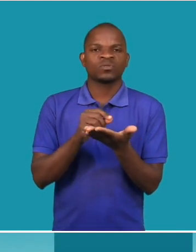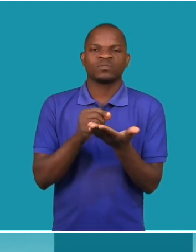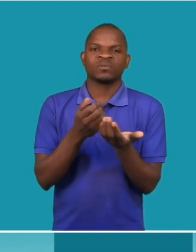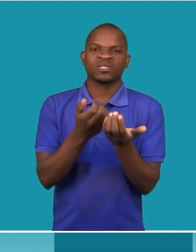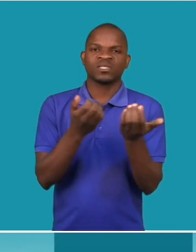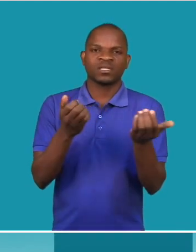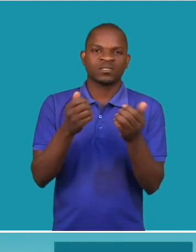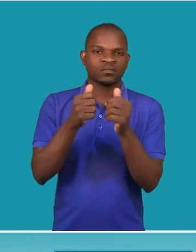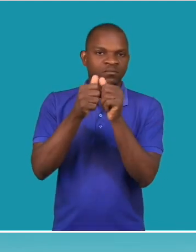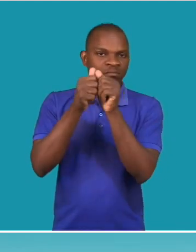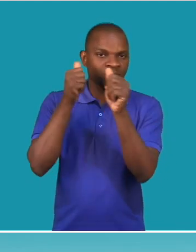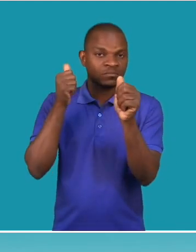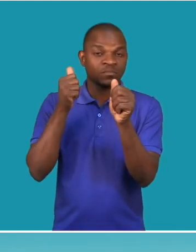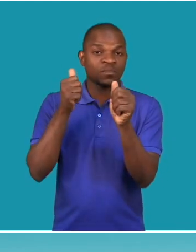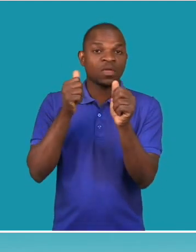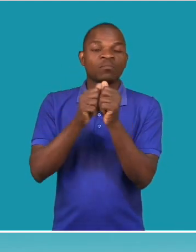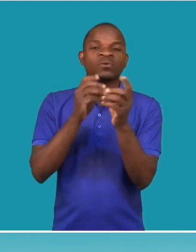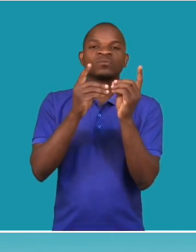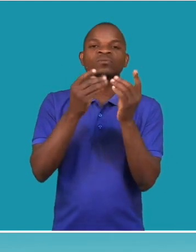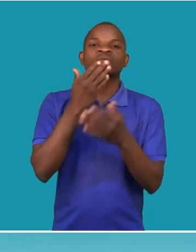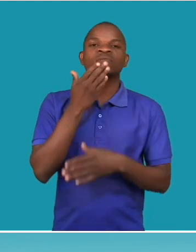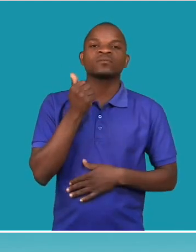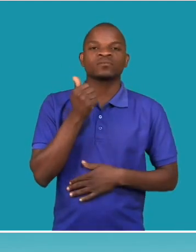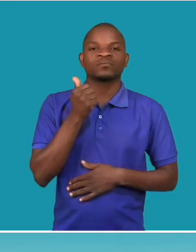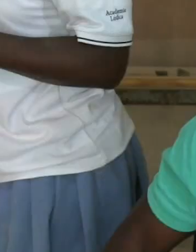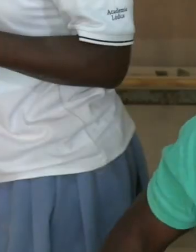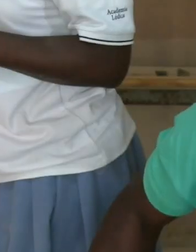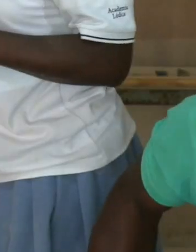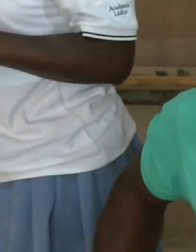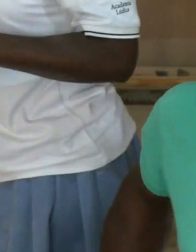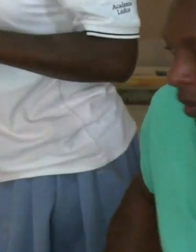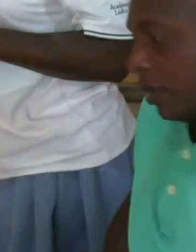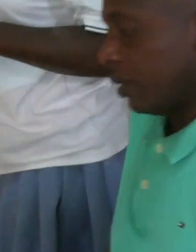Infantil, chama-se Thalia Vans.